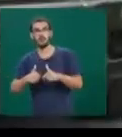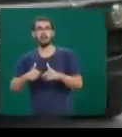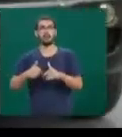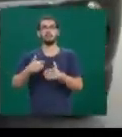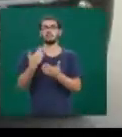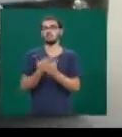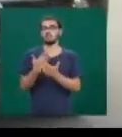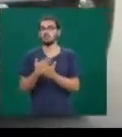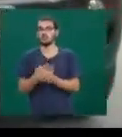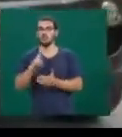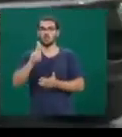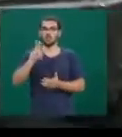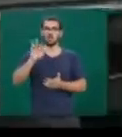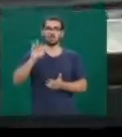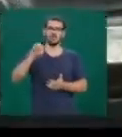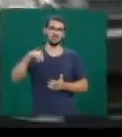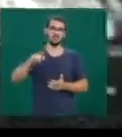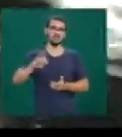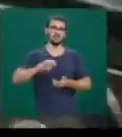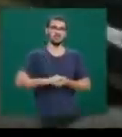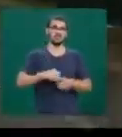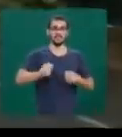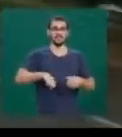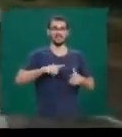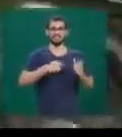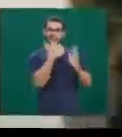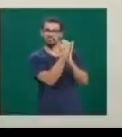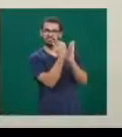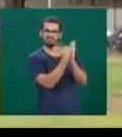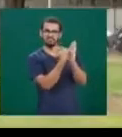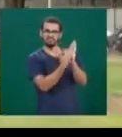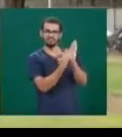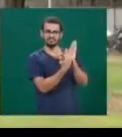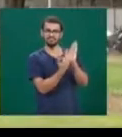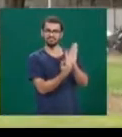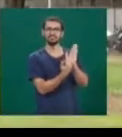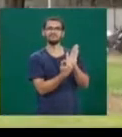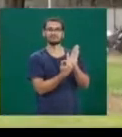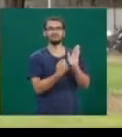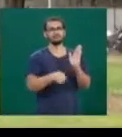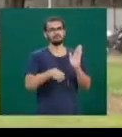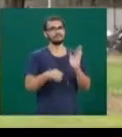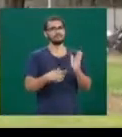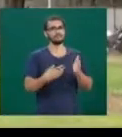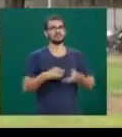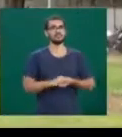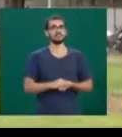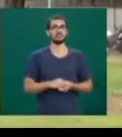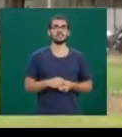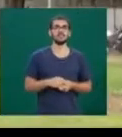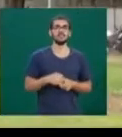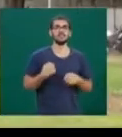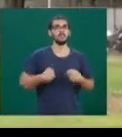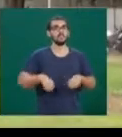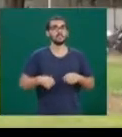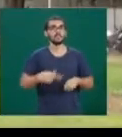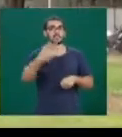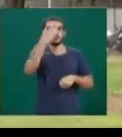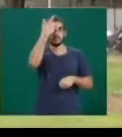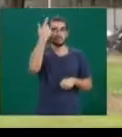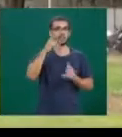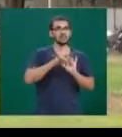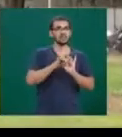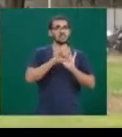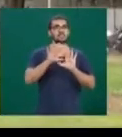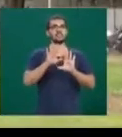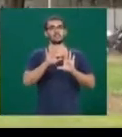alguns requisitos. Tudo em prol da segurança. A pessoa tem que liberar a foto do WhatsApp, colocar